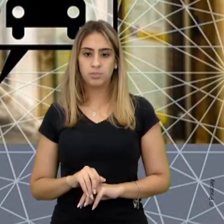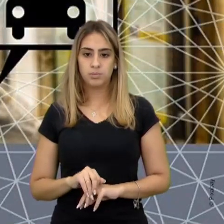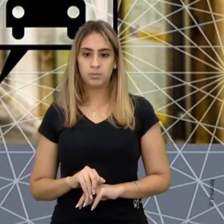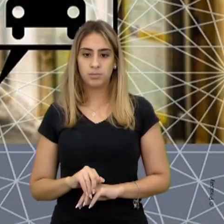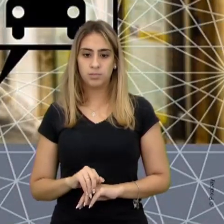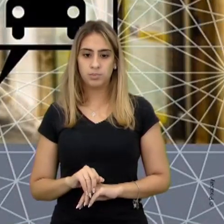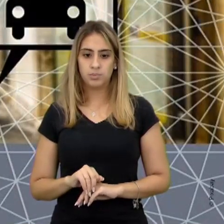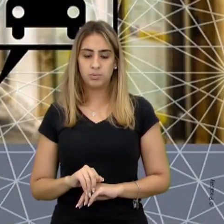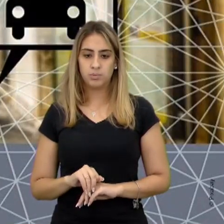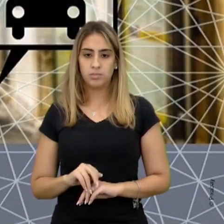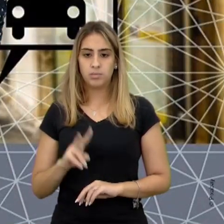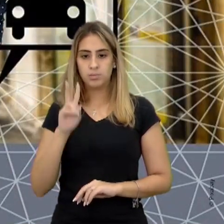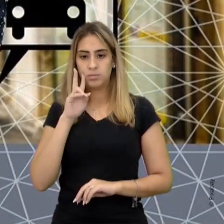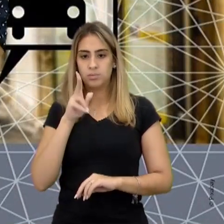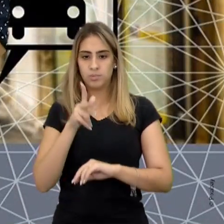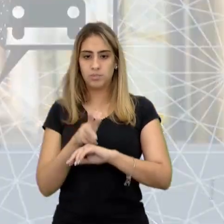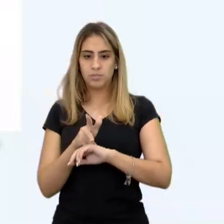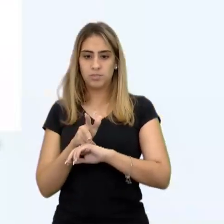um vídeo.